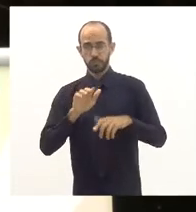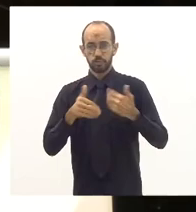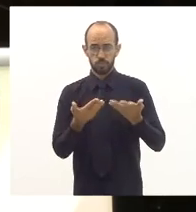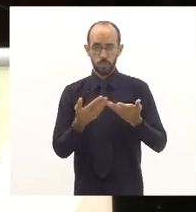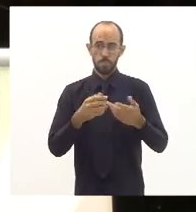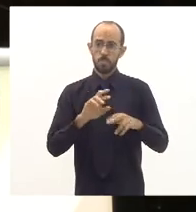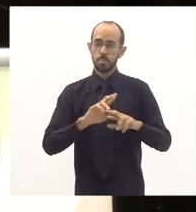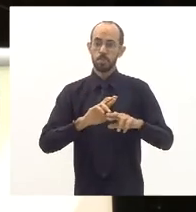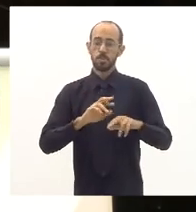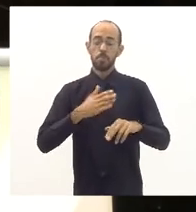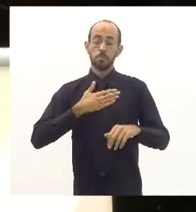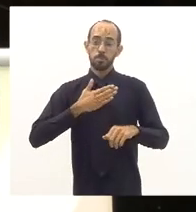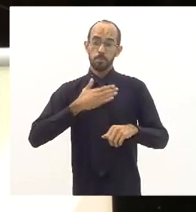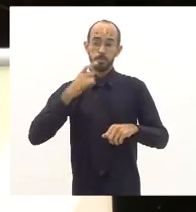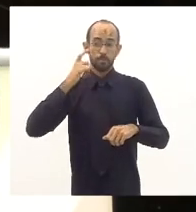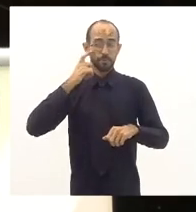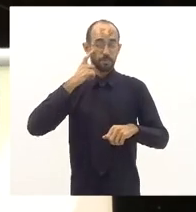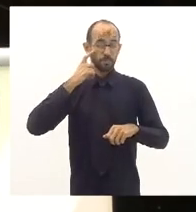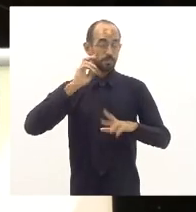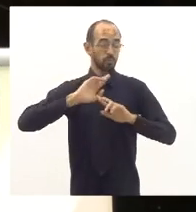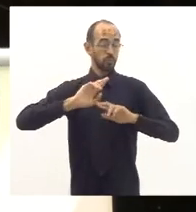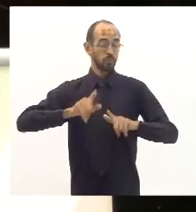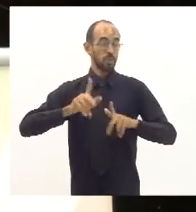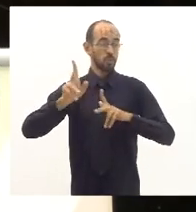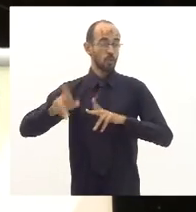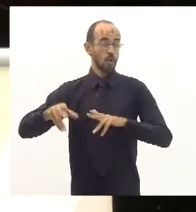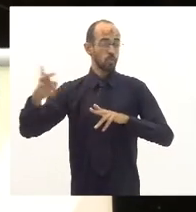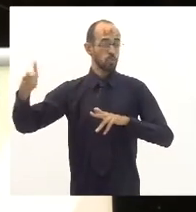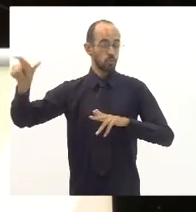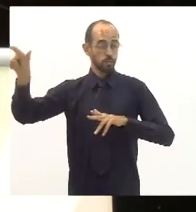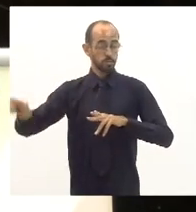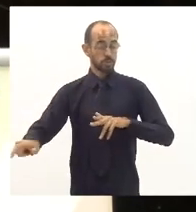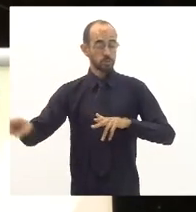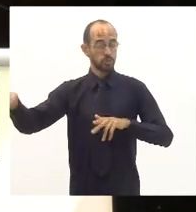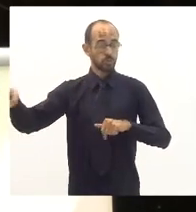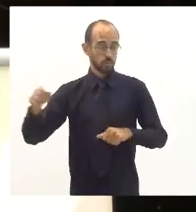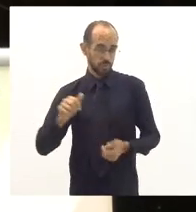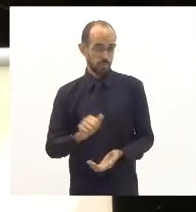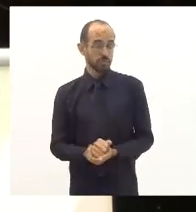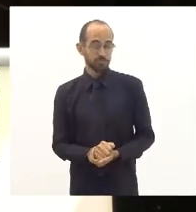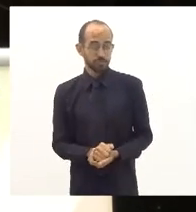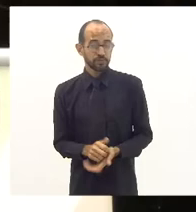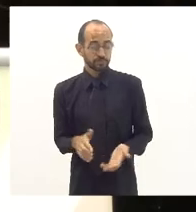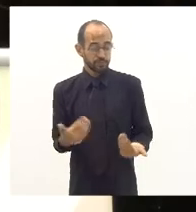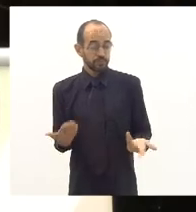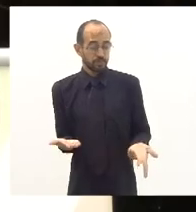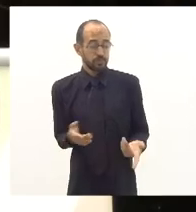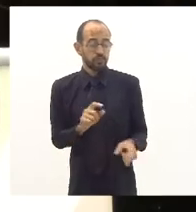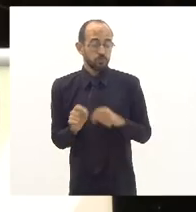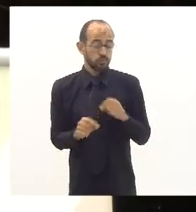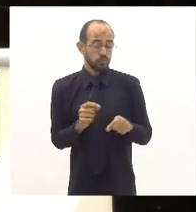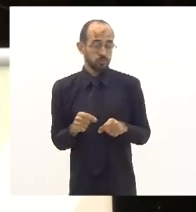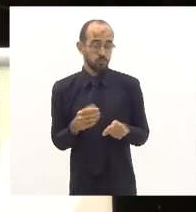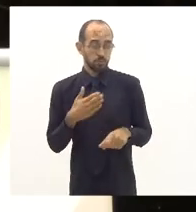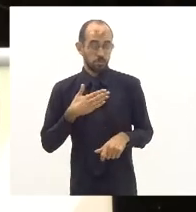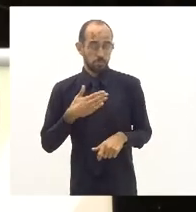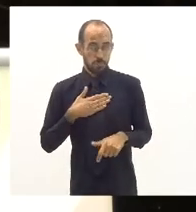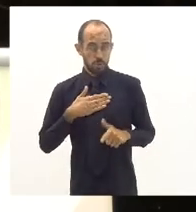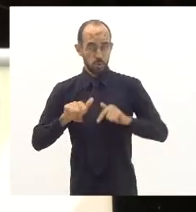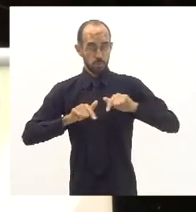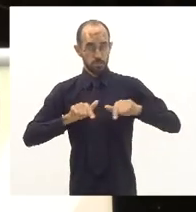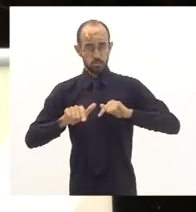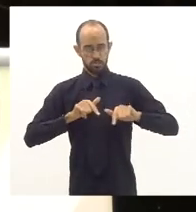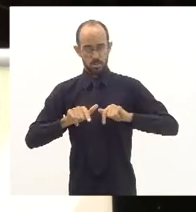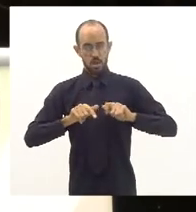necessariamente o meu pensamento reflete o pensamento de um outro colega. Então, o nosso trabalho, o que eu posso lhe